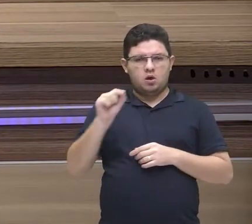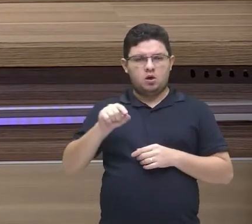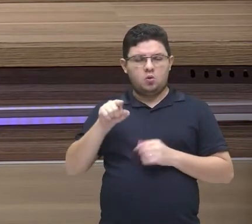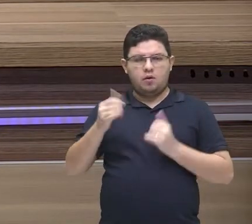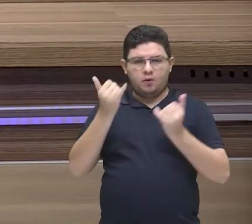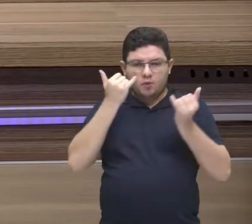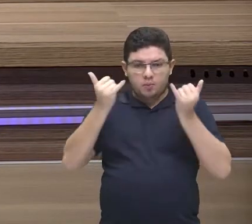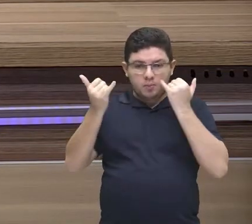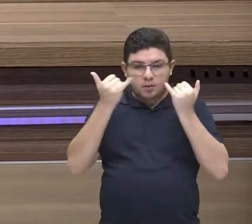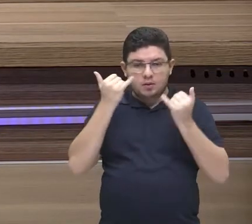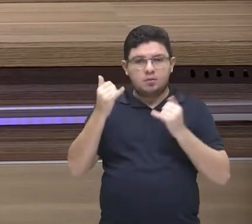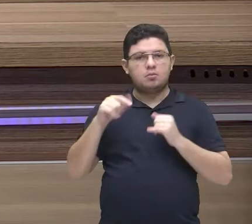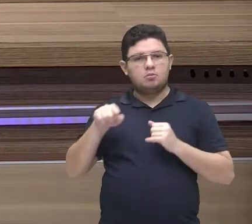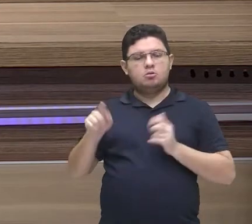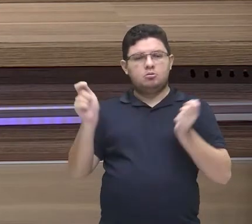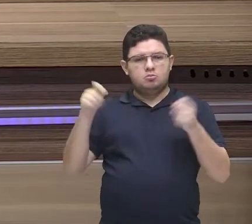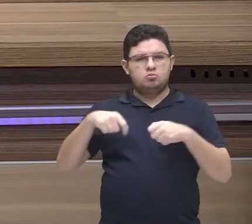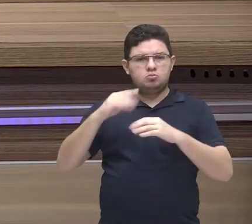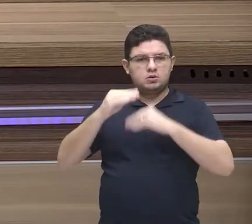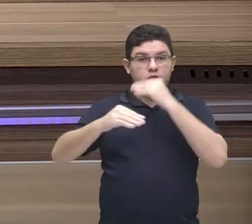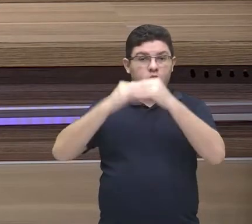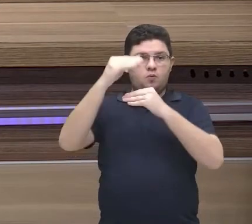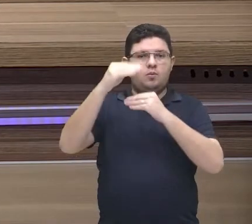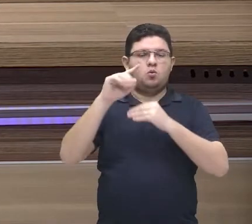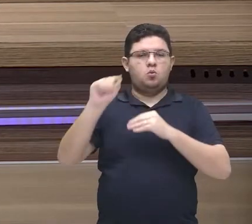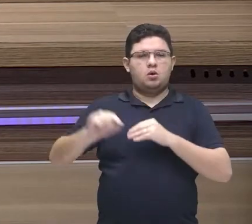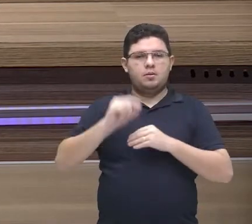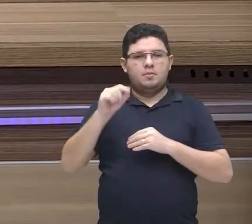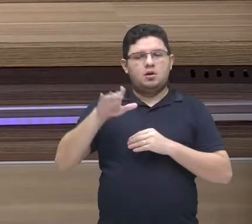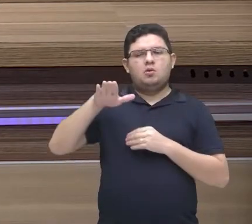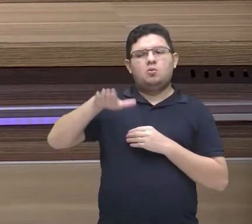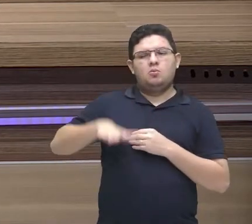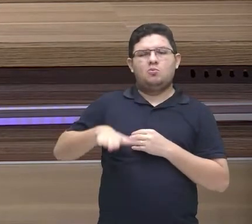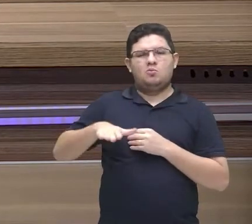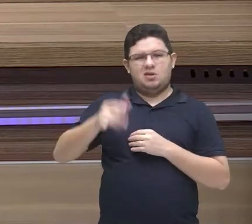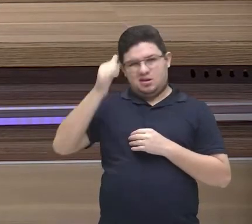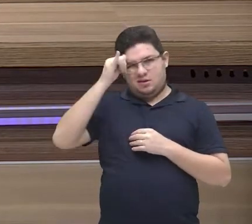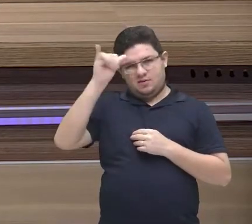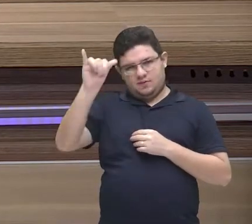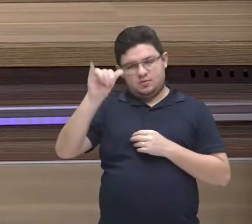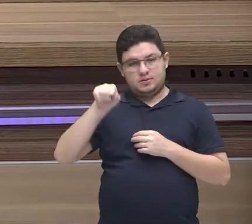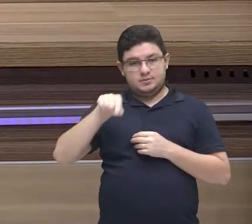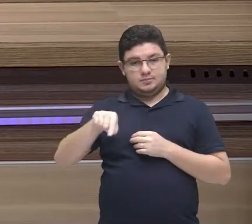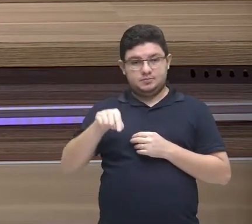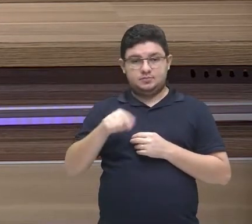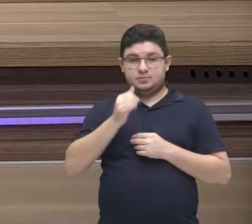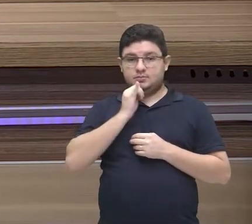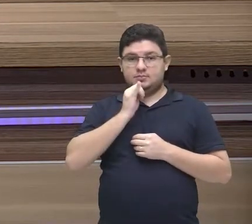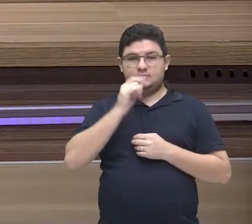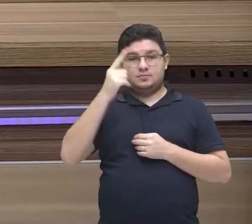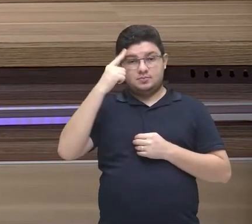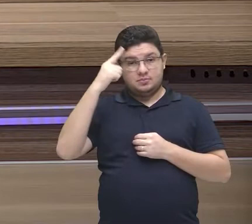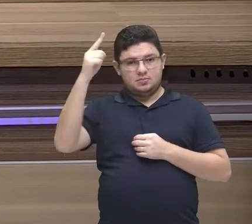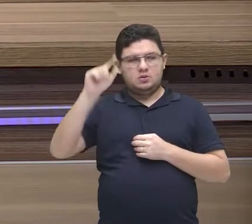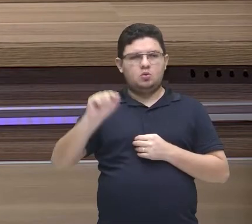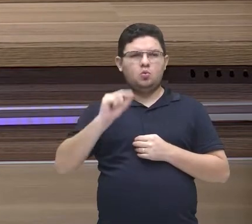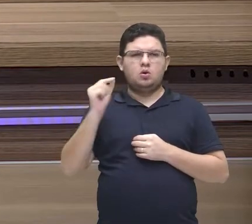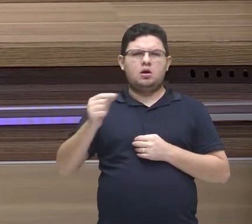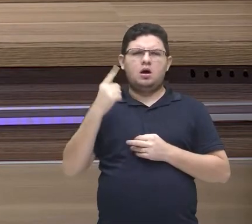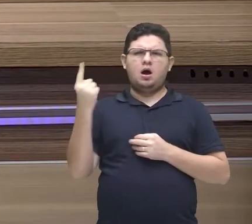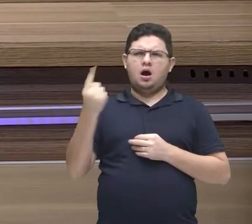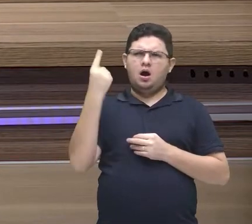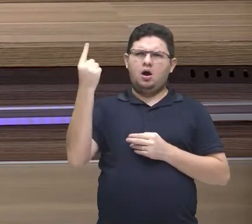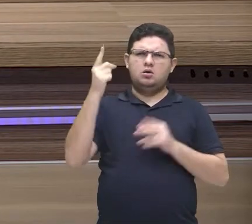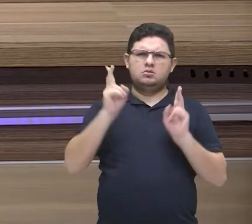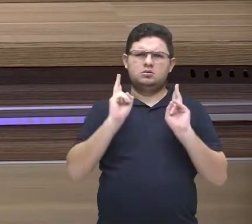como ele pode se desenvolver, para que ele não fique com baixa estatura. Não adianta ele querer ser alto a partir